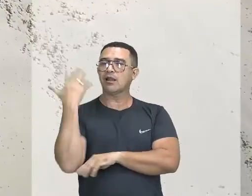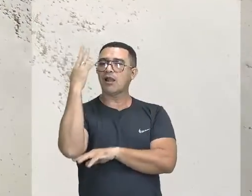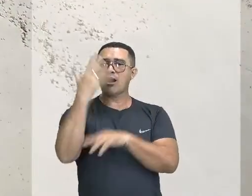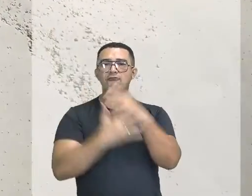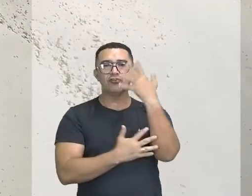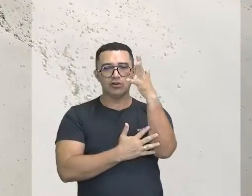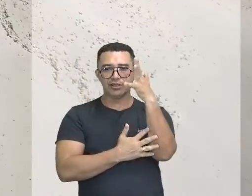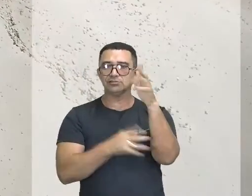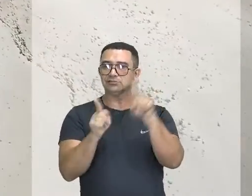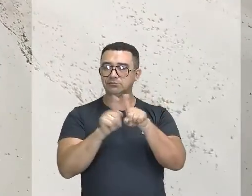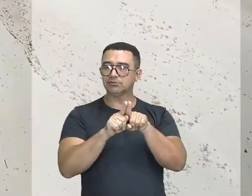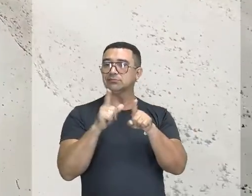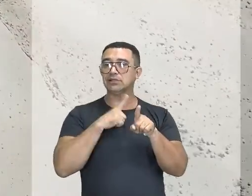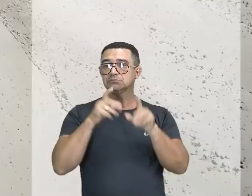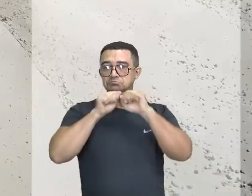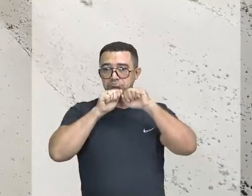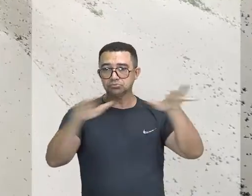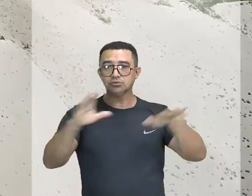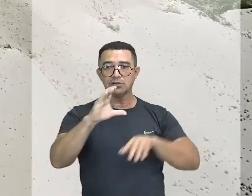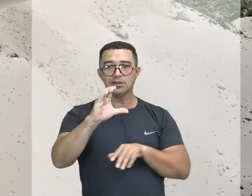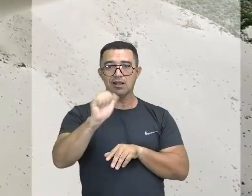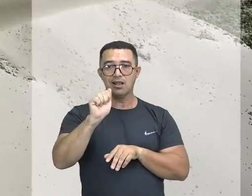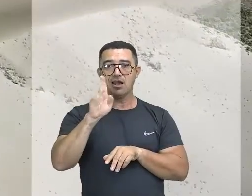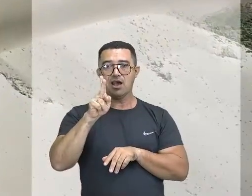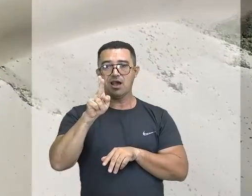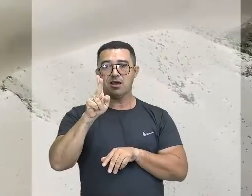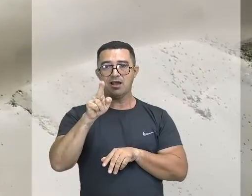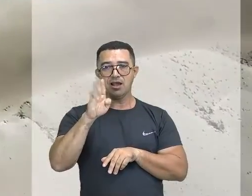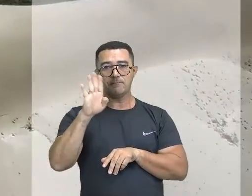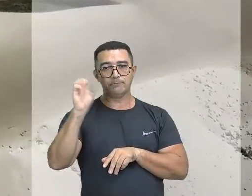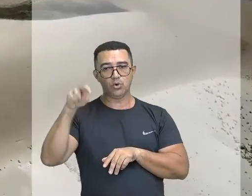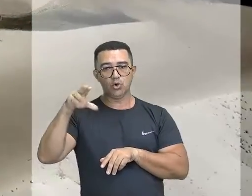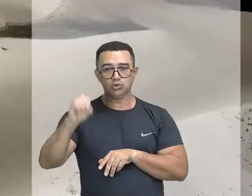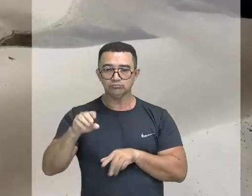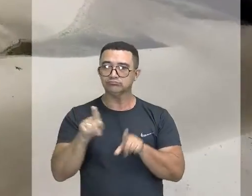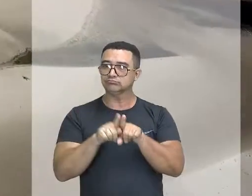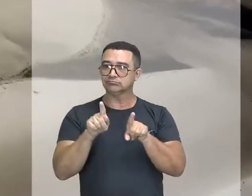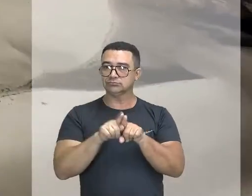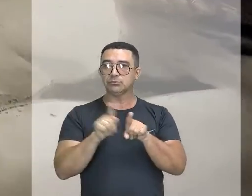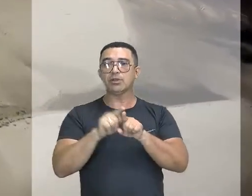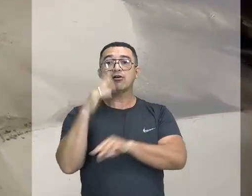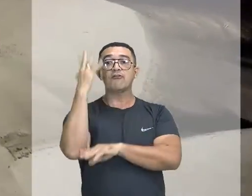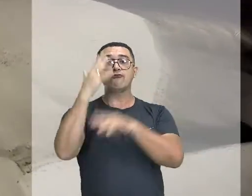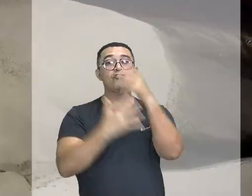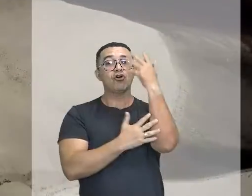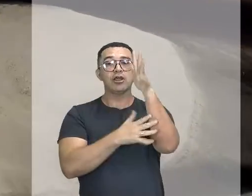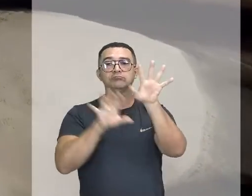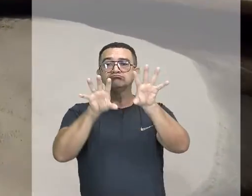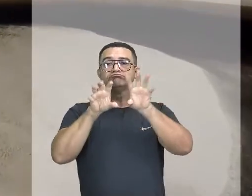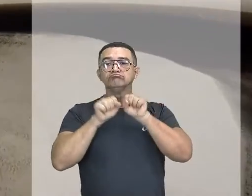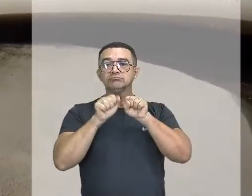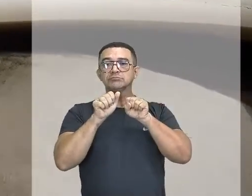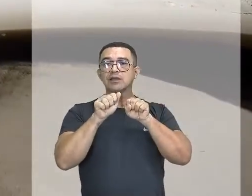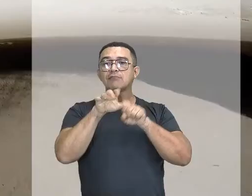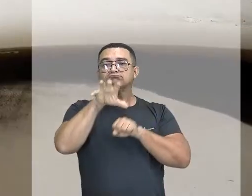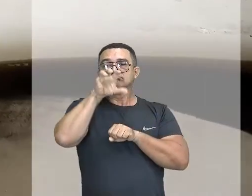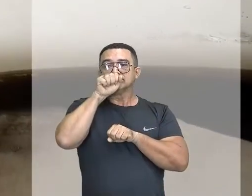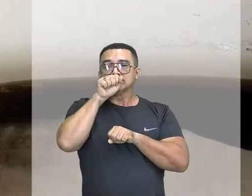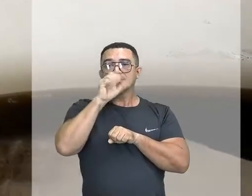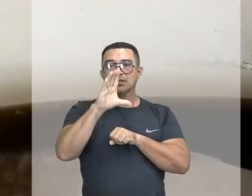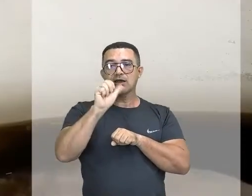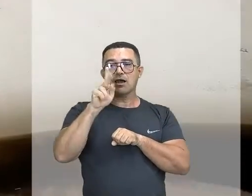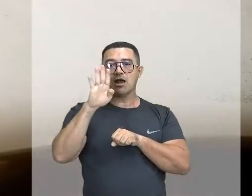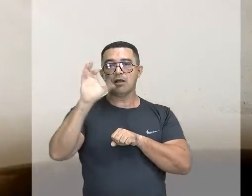carbono. Através do processo de fotossíntese, a floresta sequestra o carbono do ar e ele fica preso dentro da vegetação através